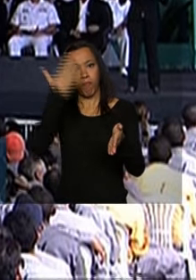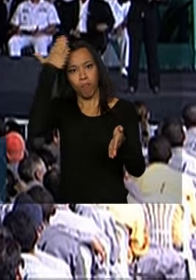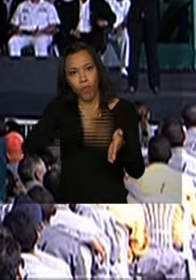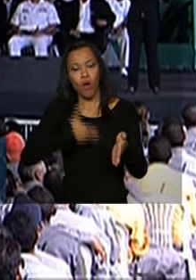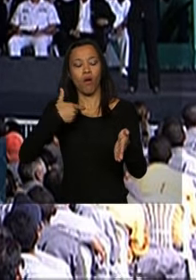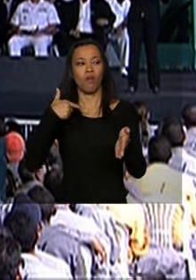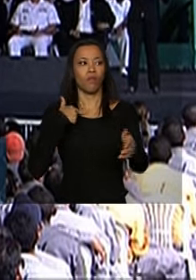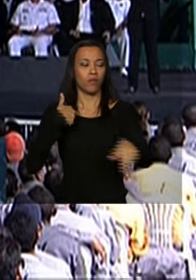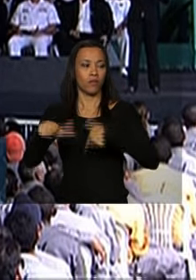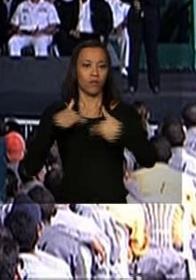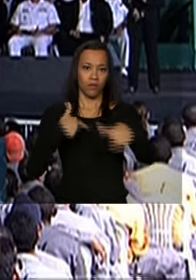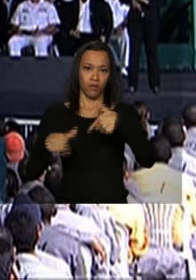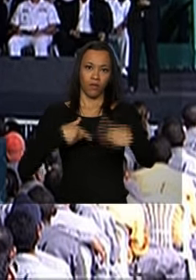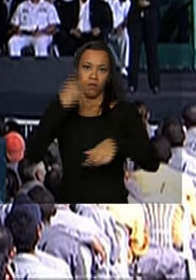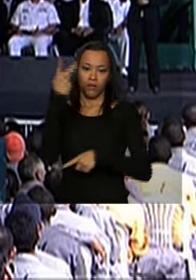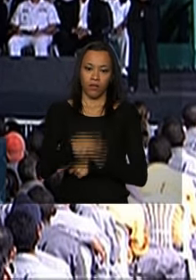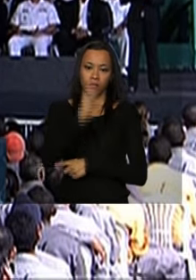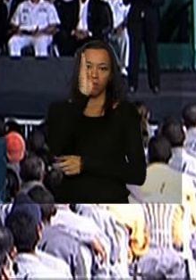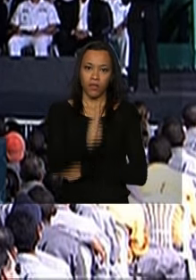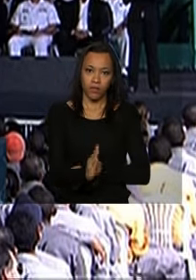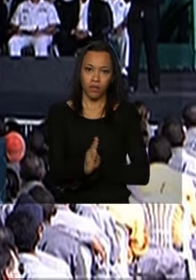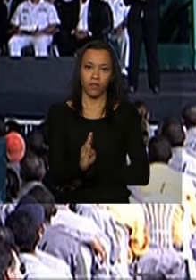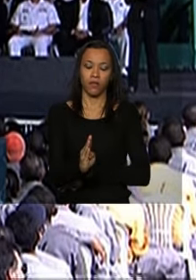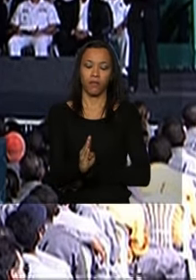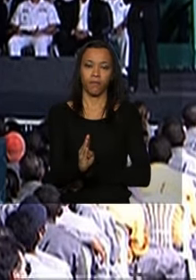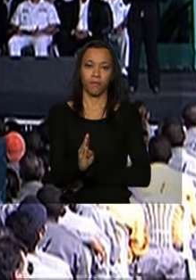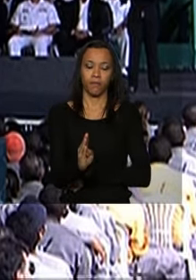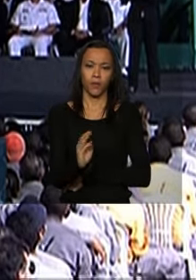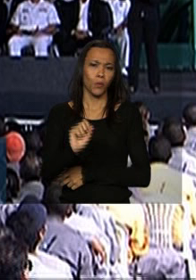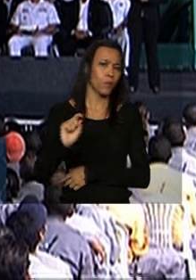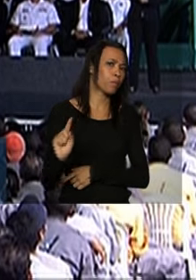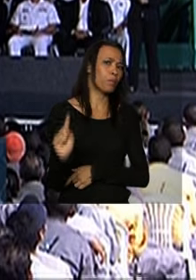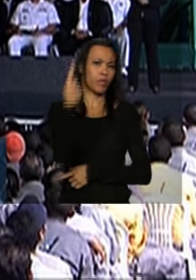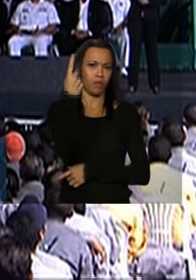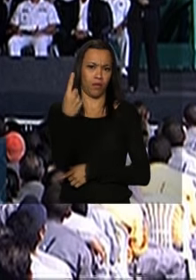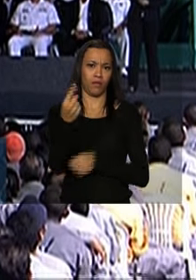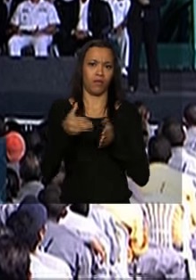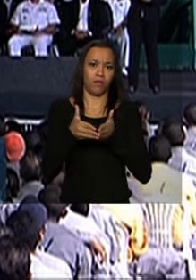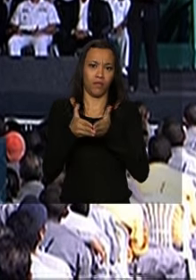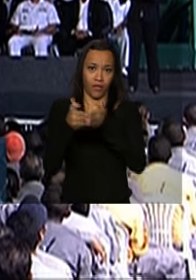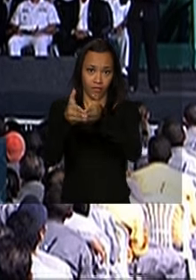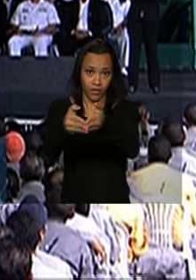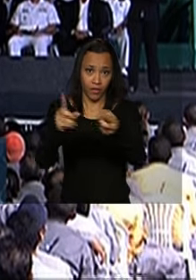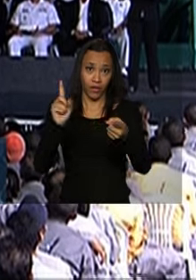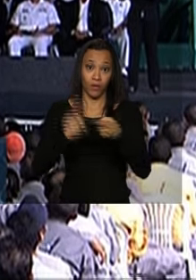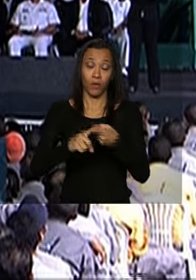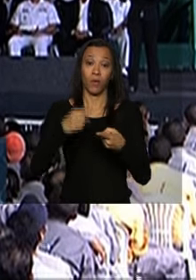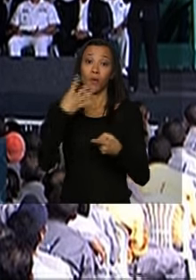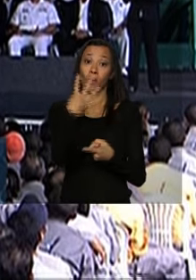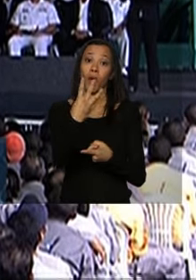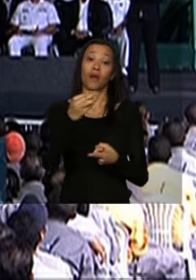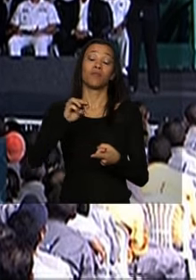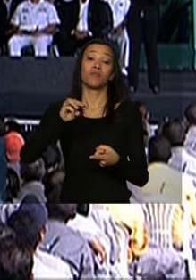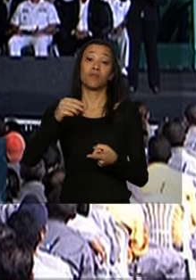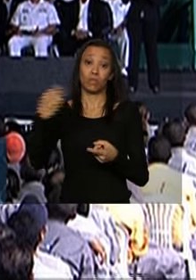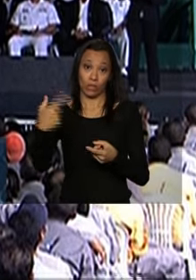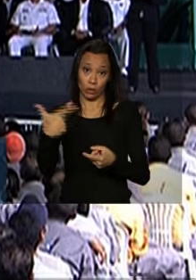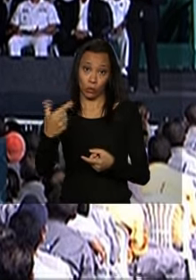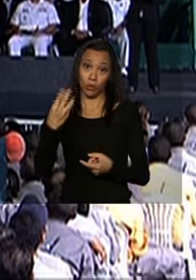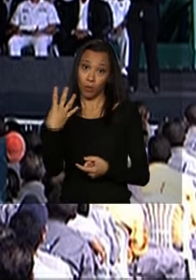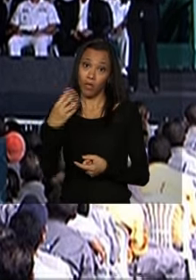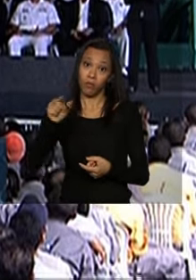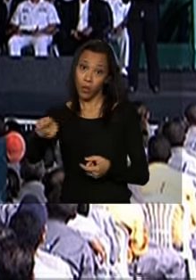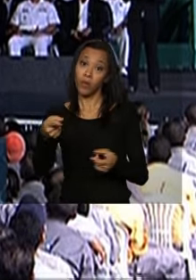brasileiro. Senhores, eu vi o Arro dizer que o primeiro navio foi 8 milhões de HH, o segundo 4 milhões e podemos chegar a